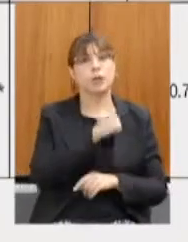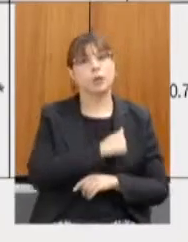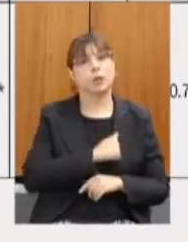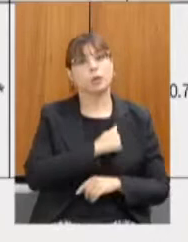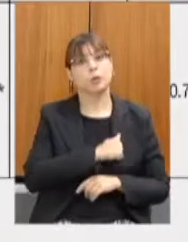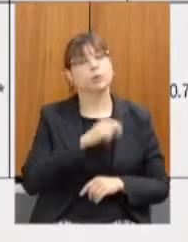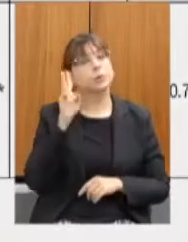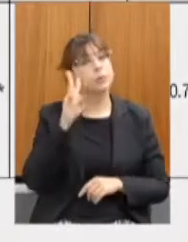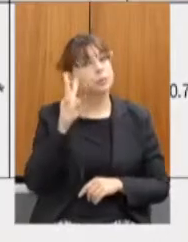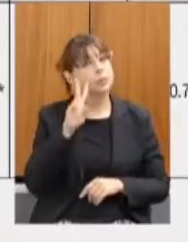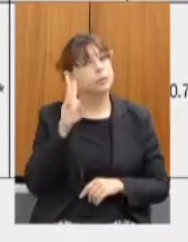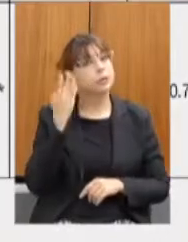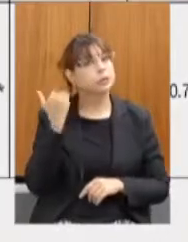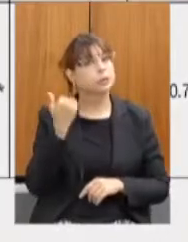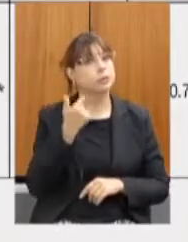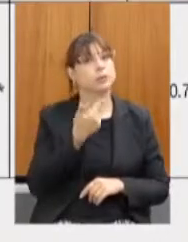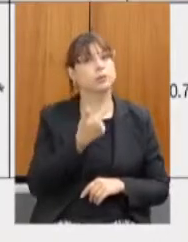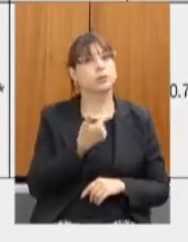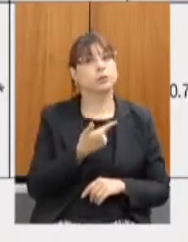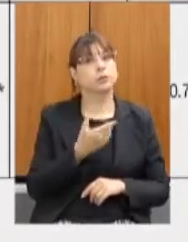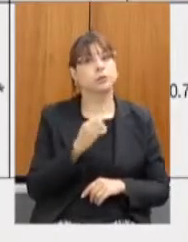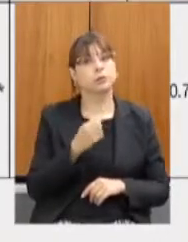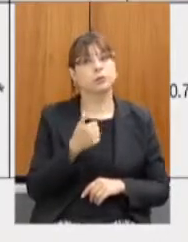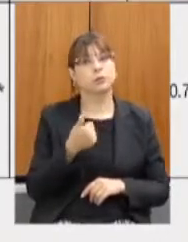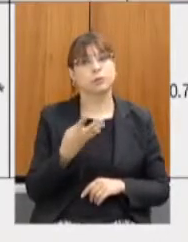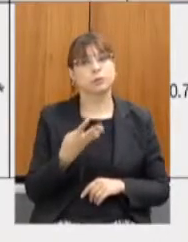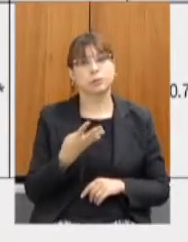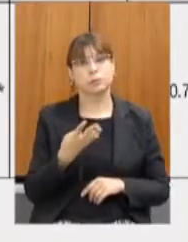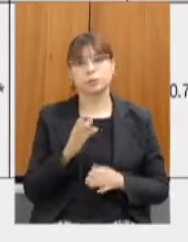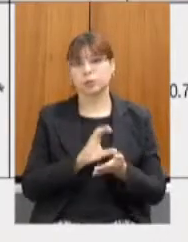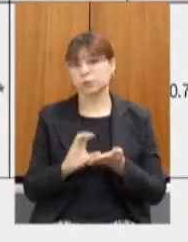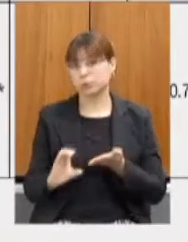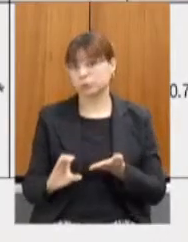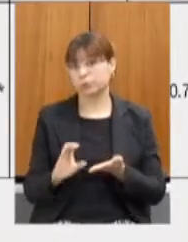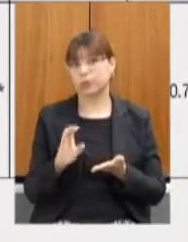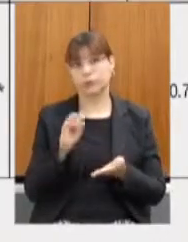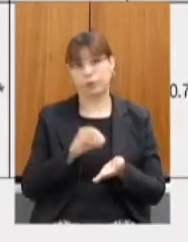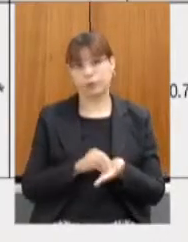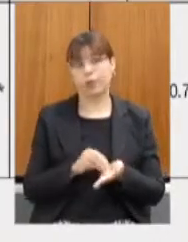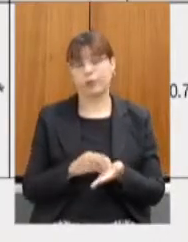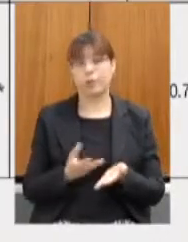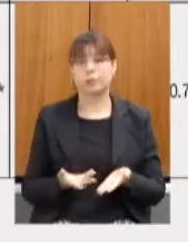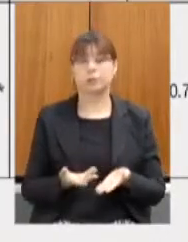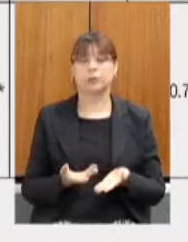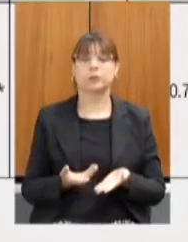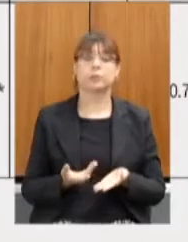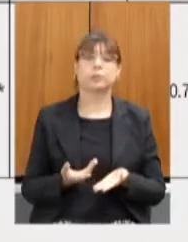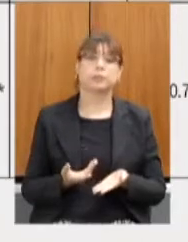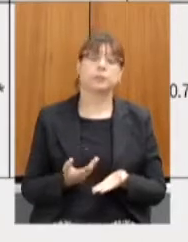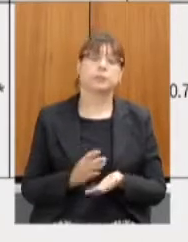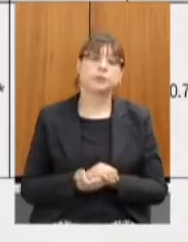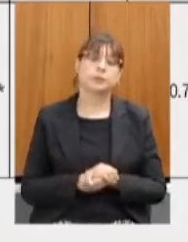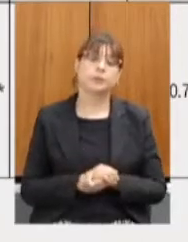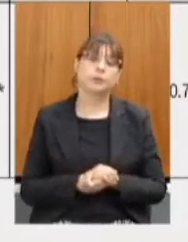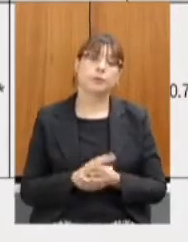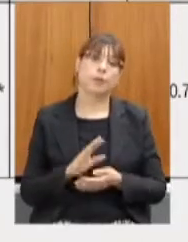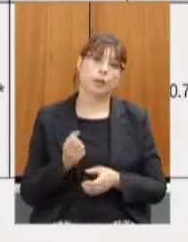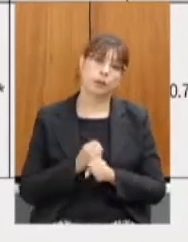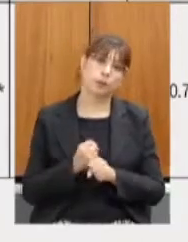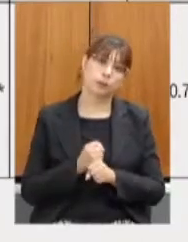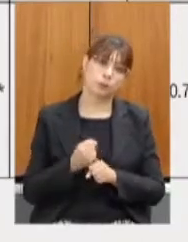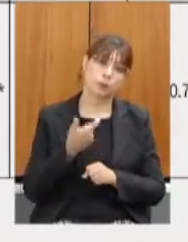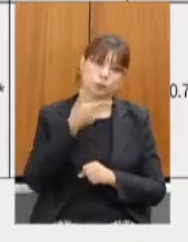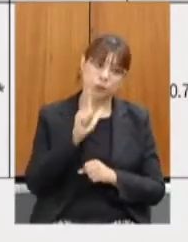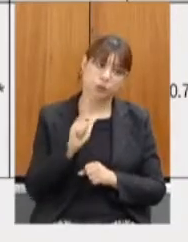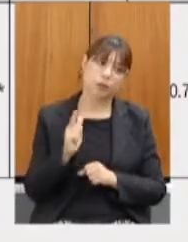desde 2014 não se tinha repasse de forma importante é um ano passado nós começamos esse ano nós conseguimos fazer